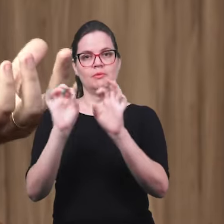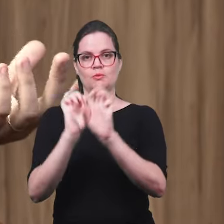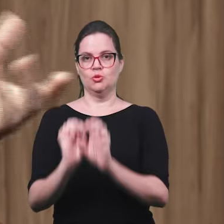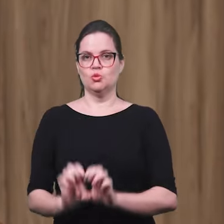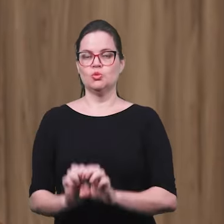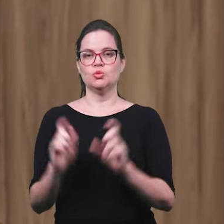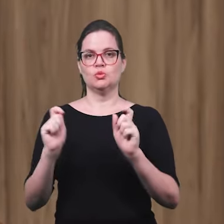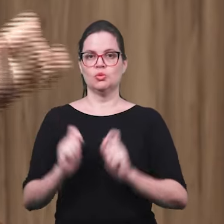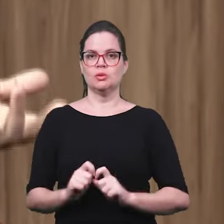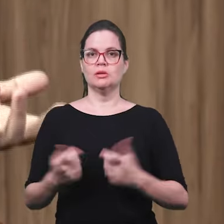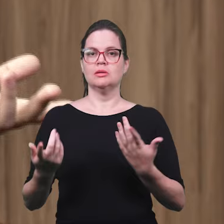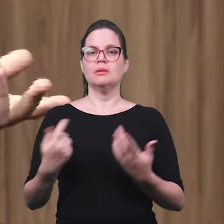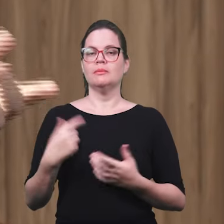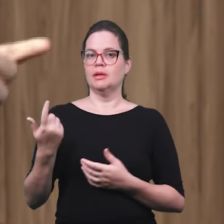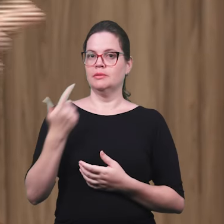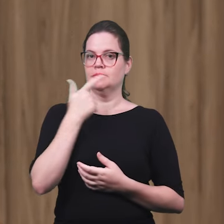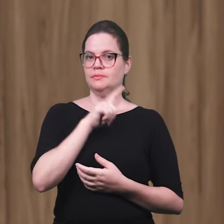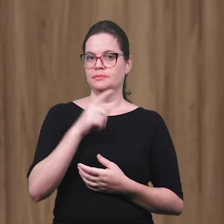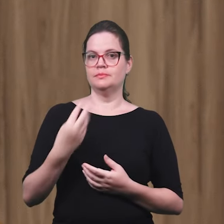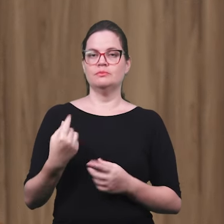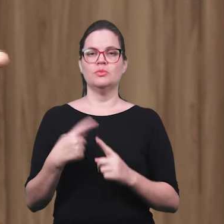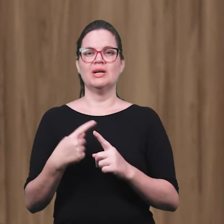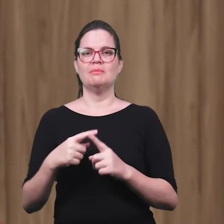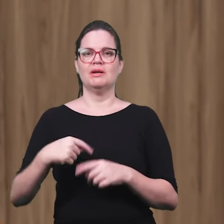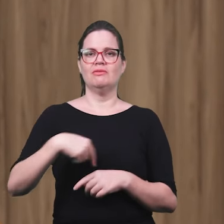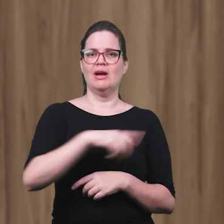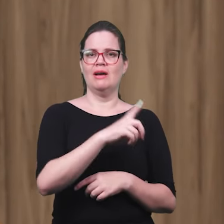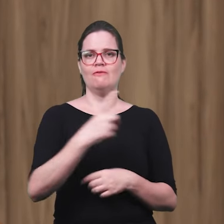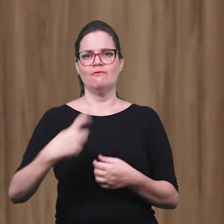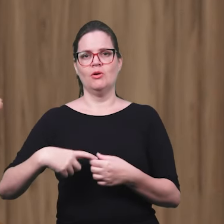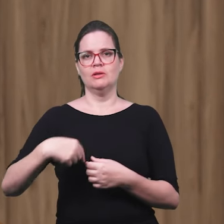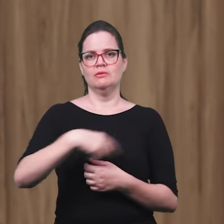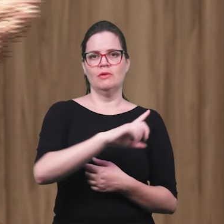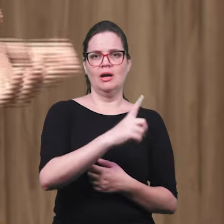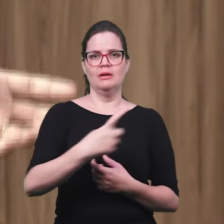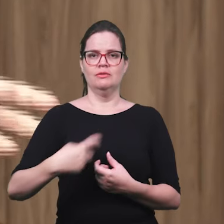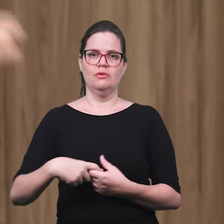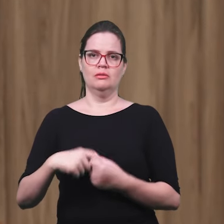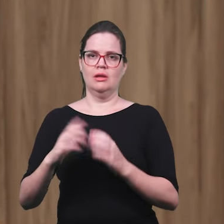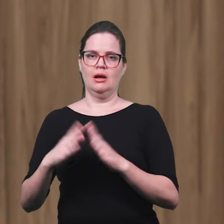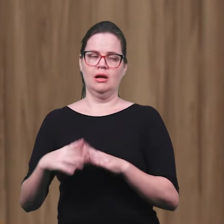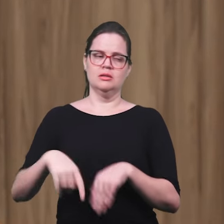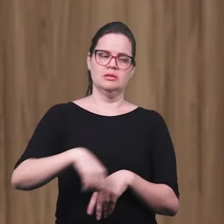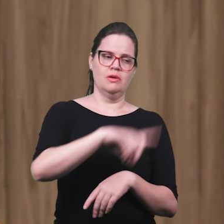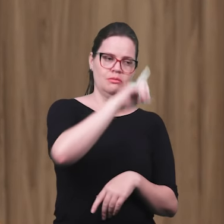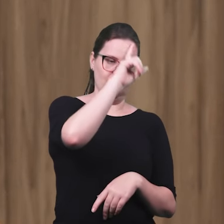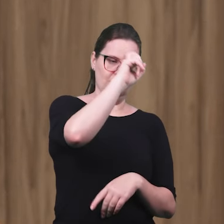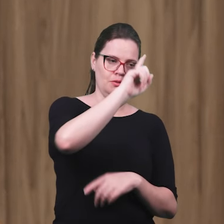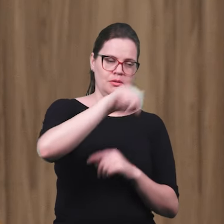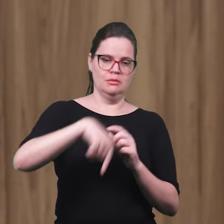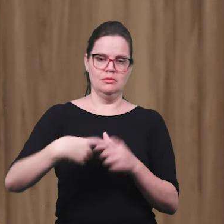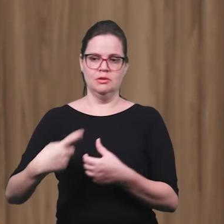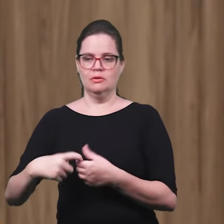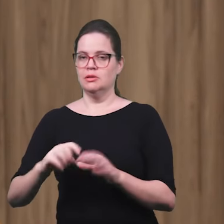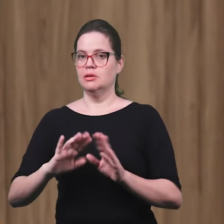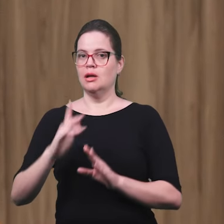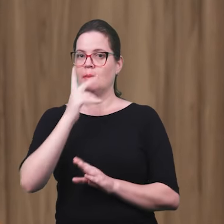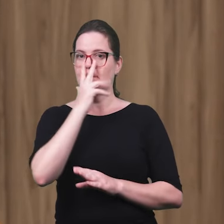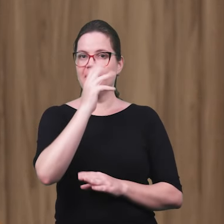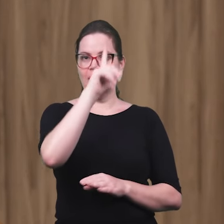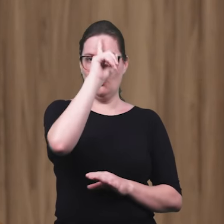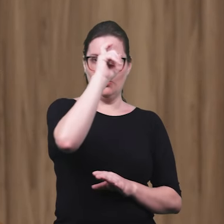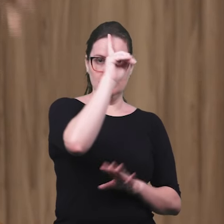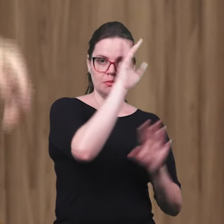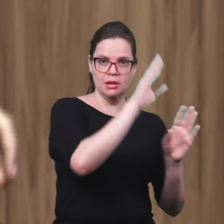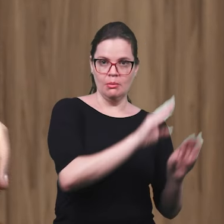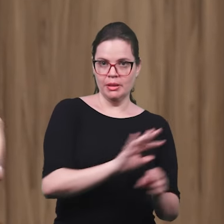dele para ter uma comodidade, para poder ele não precisar ficar se deslocando da sua casa até o hospital. Então é como se o hospital